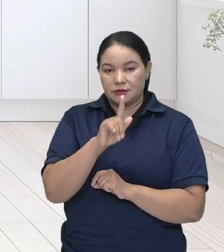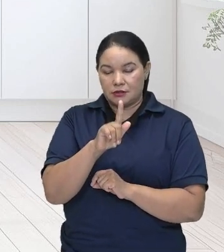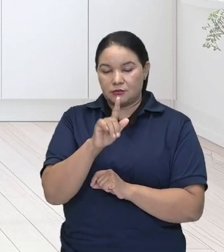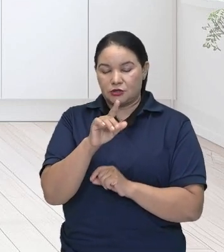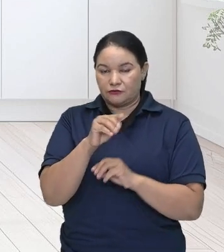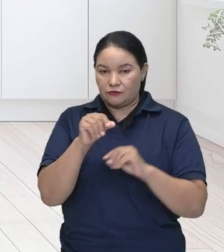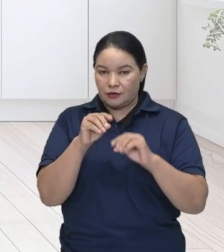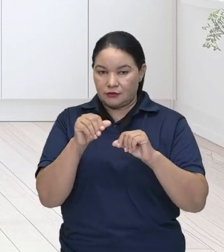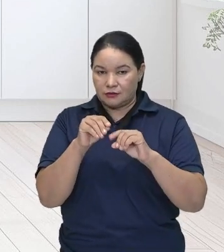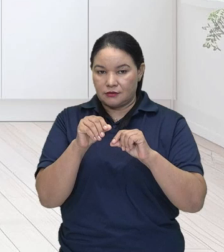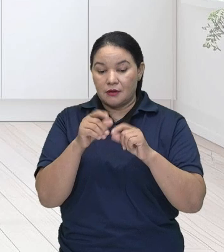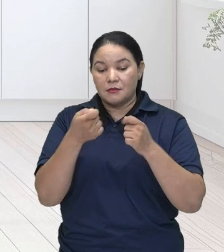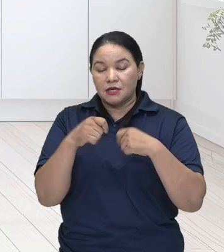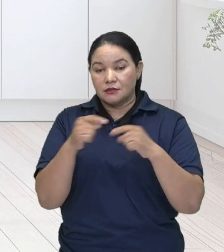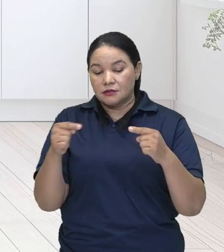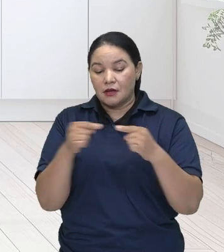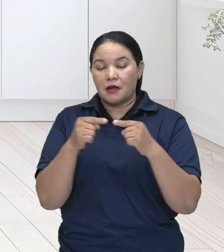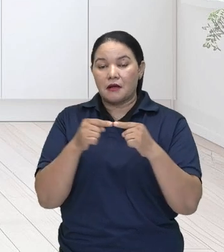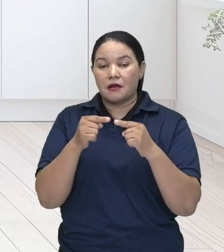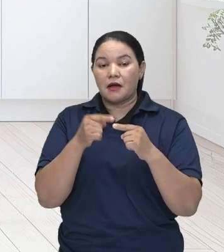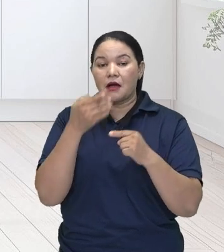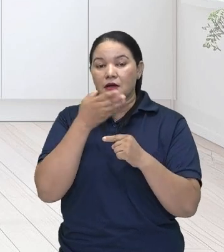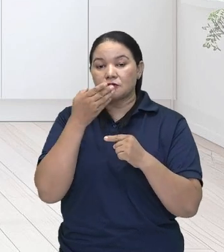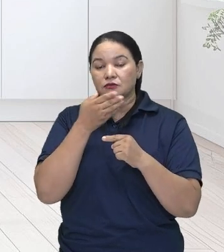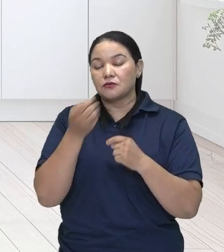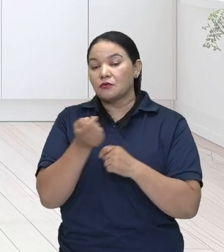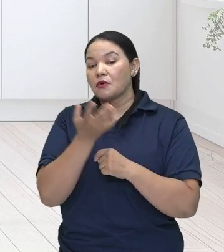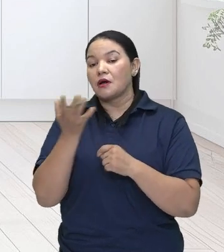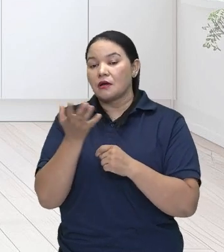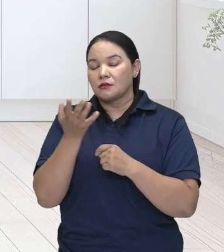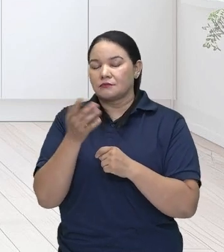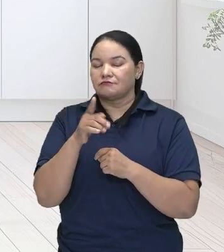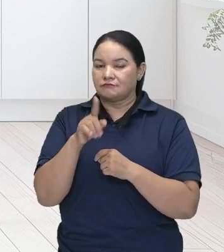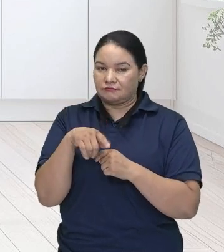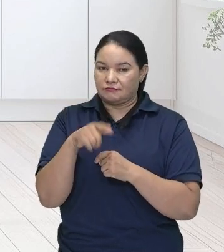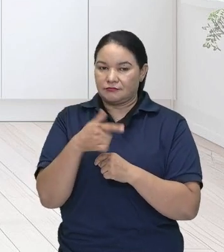precisar de quanto de açúcar, gente? 200 gramas.